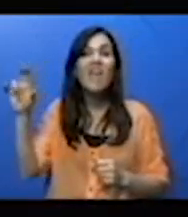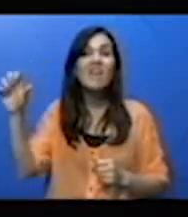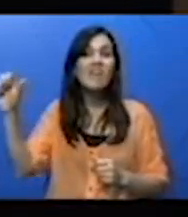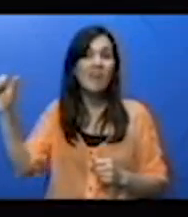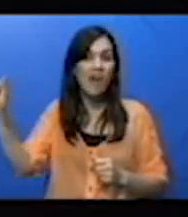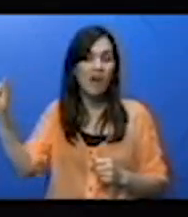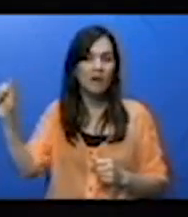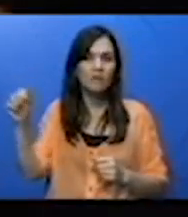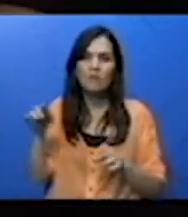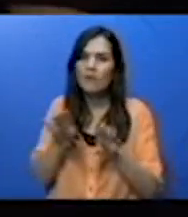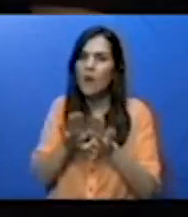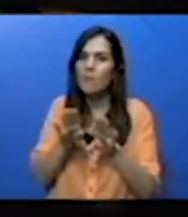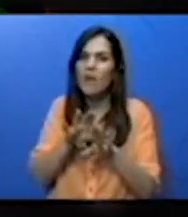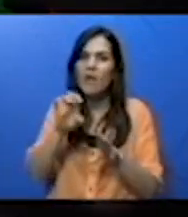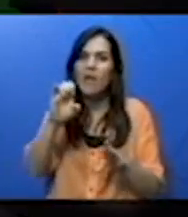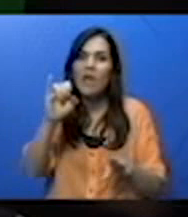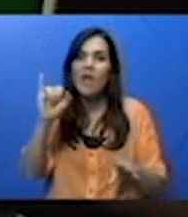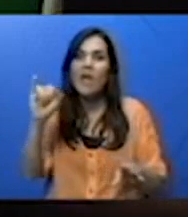rasteira.